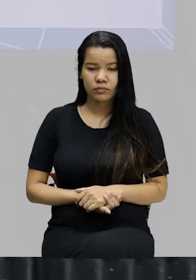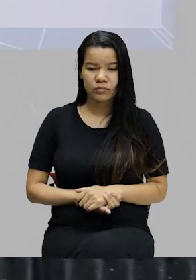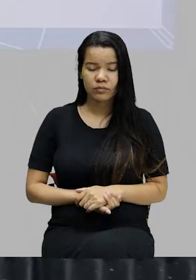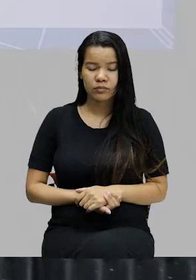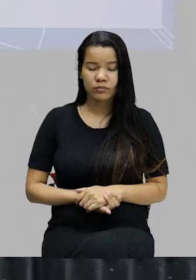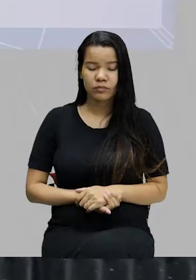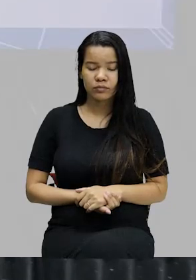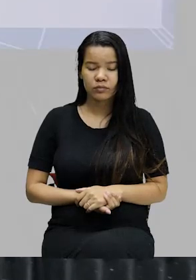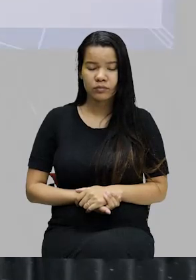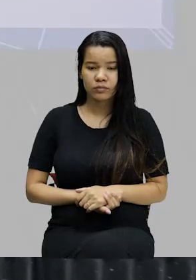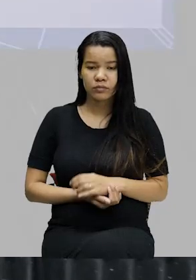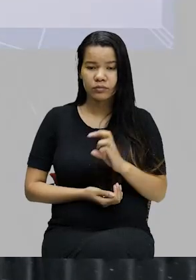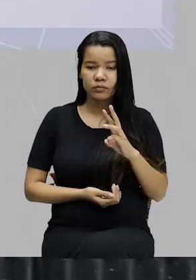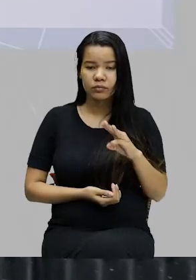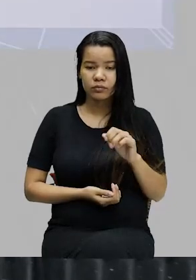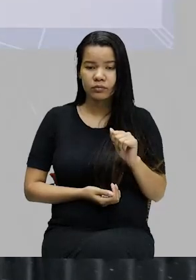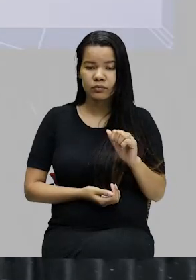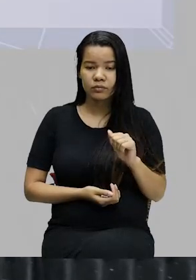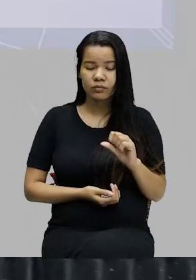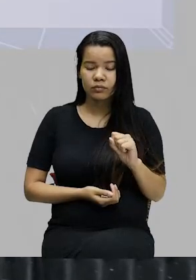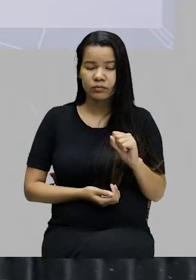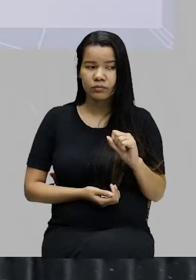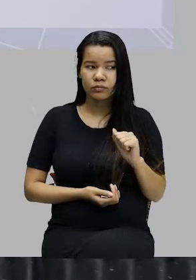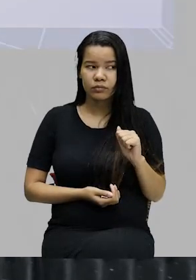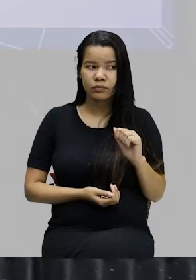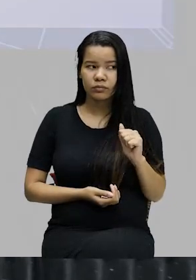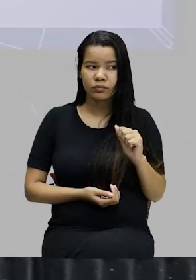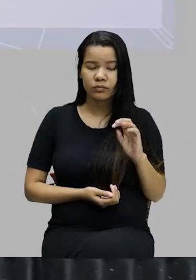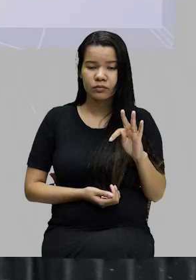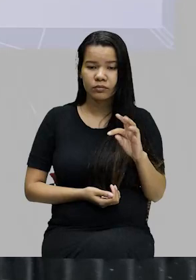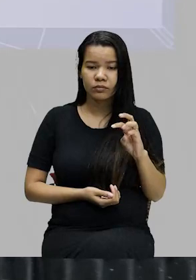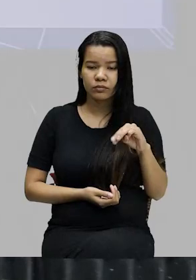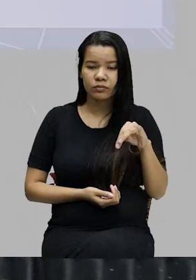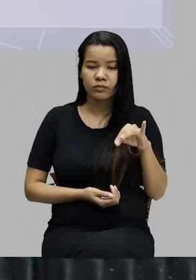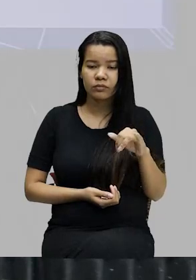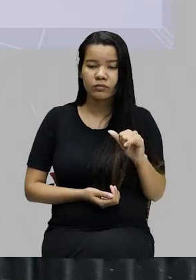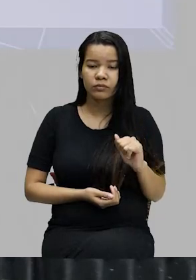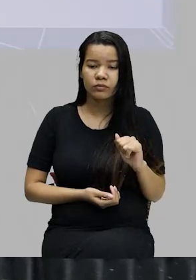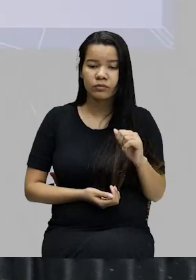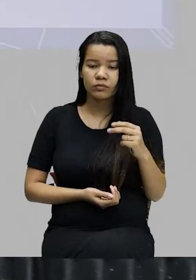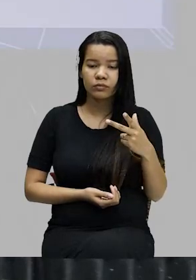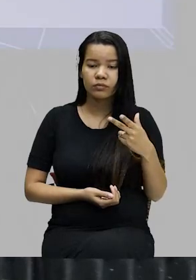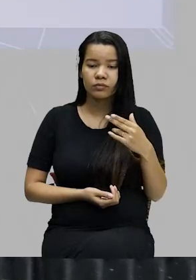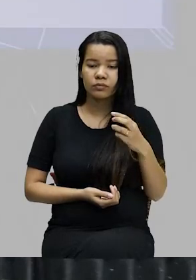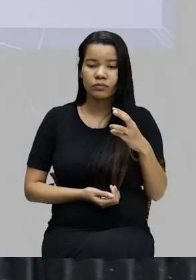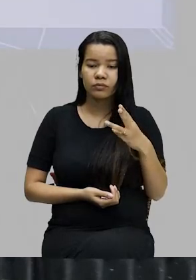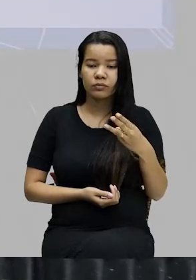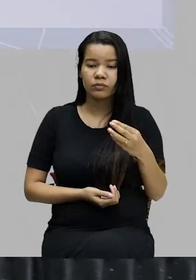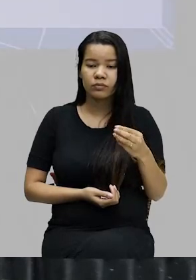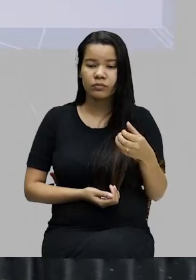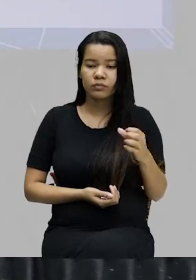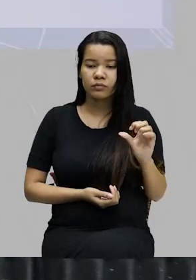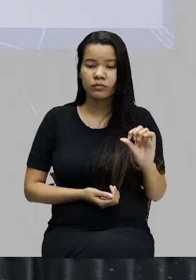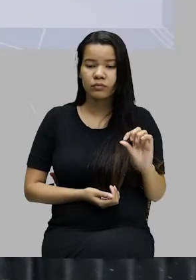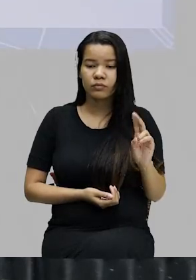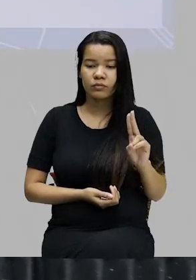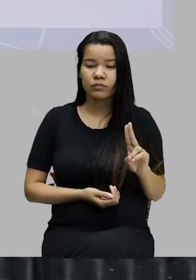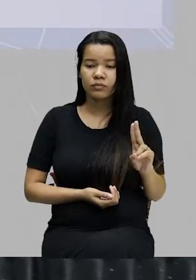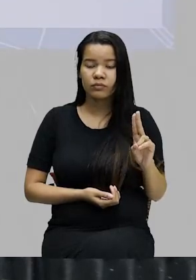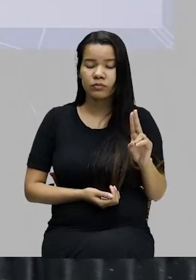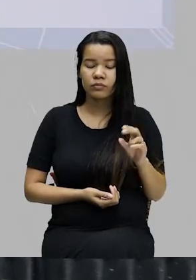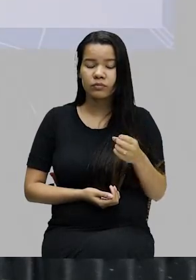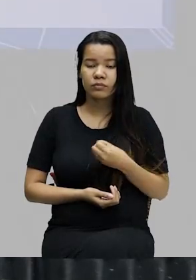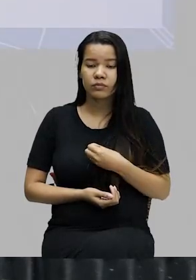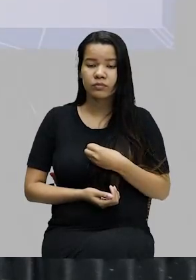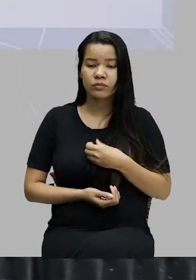ok? 39 unidades de massa atômica. E o número de Avogadro que vai ser utilizado vai ser 6